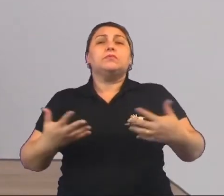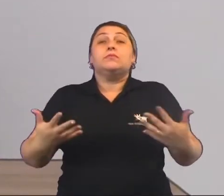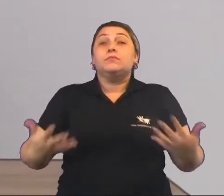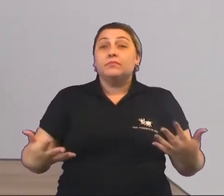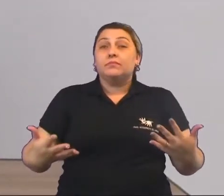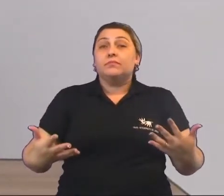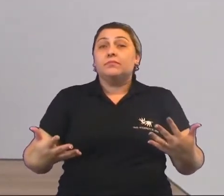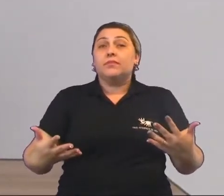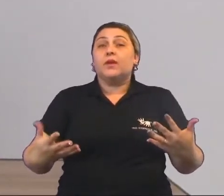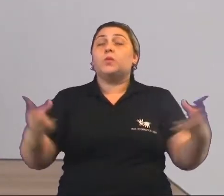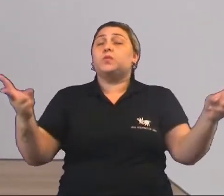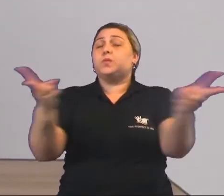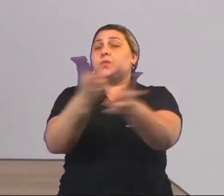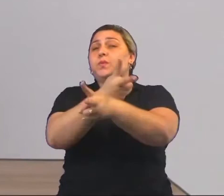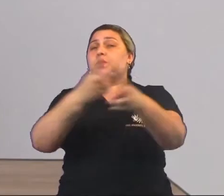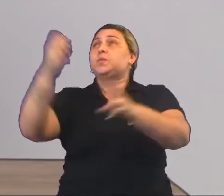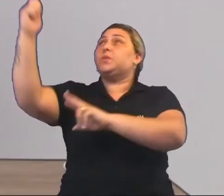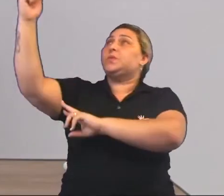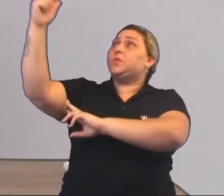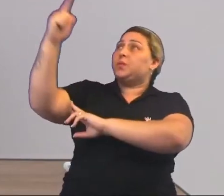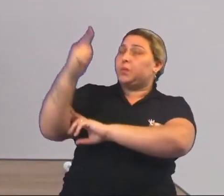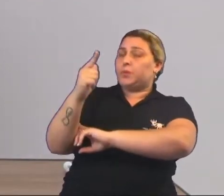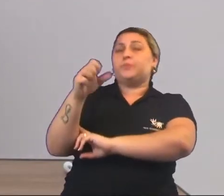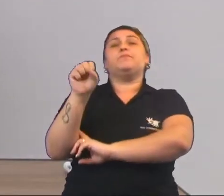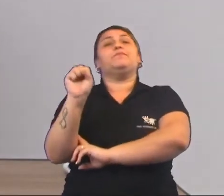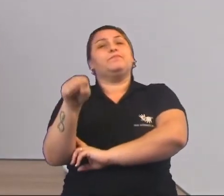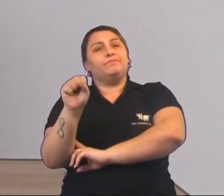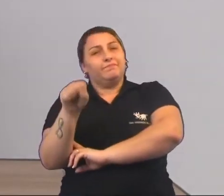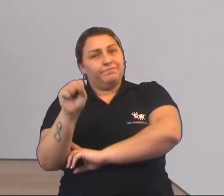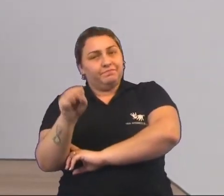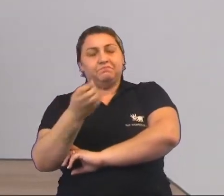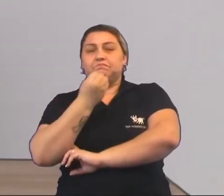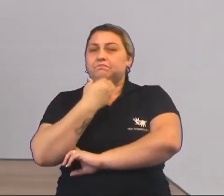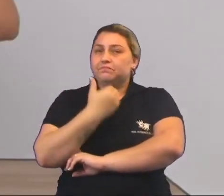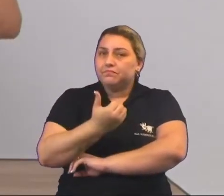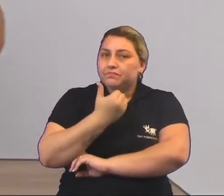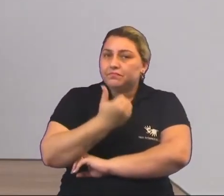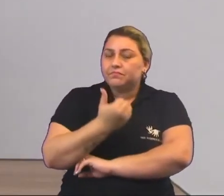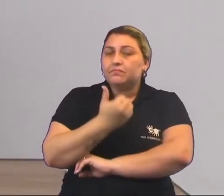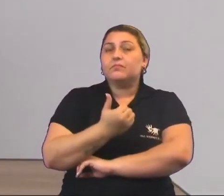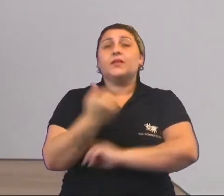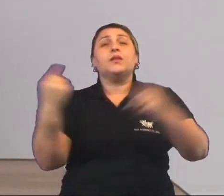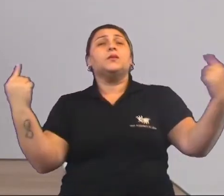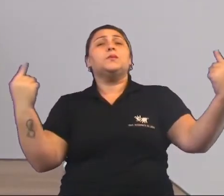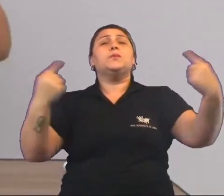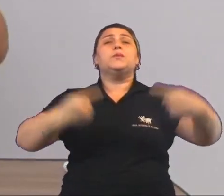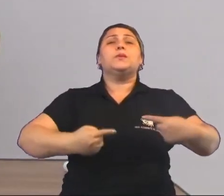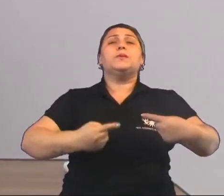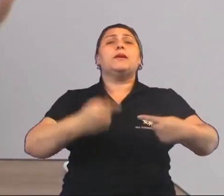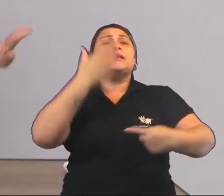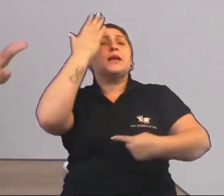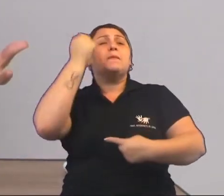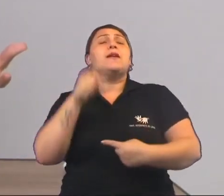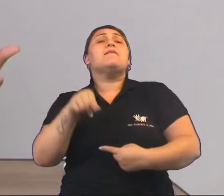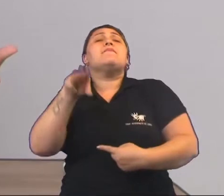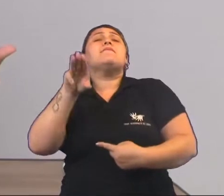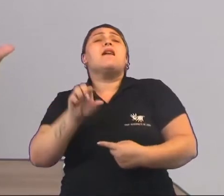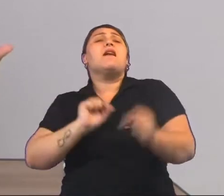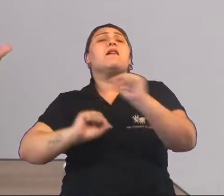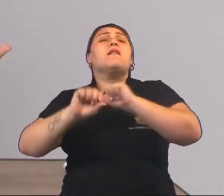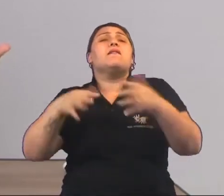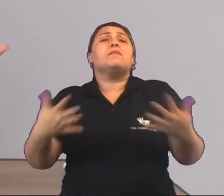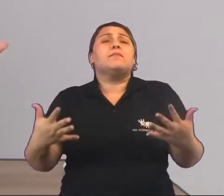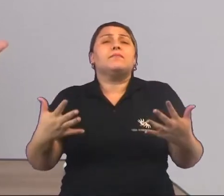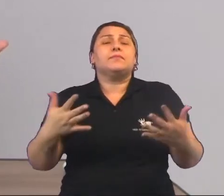turma? Entre o vento e o sol, isso mesmo, muito bem. E eles disputavam para saber acerca do